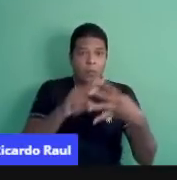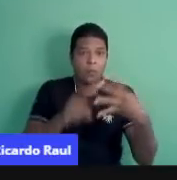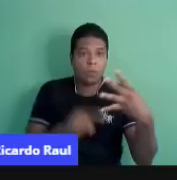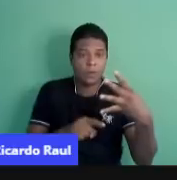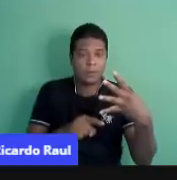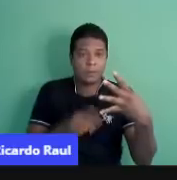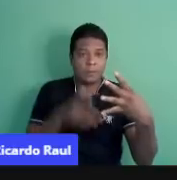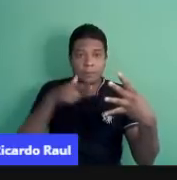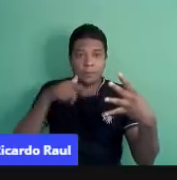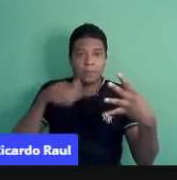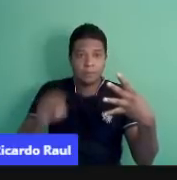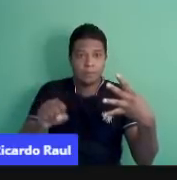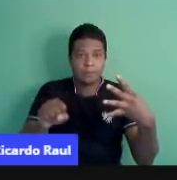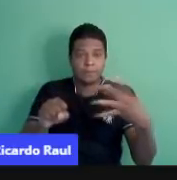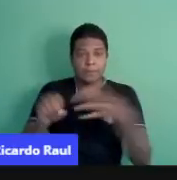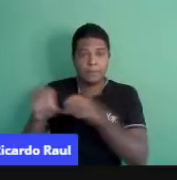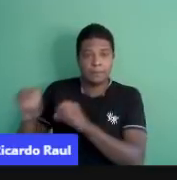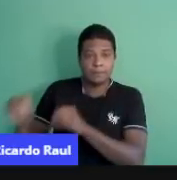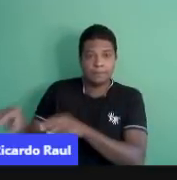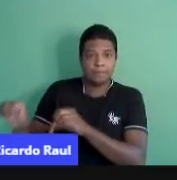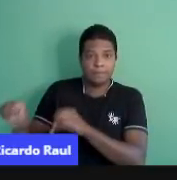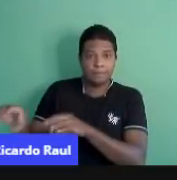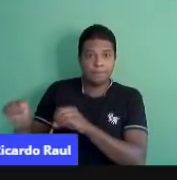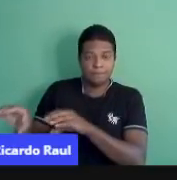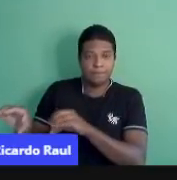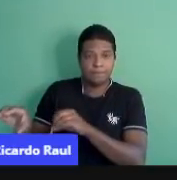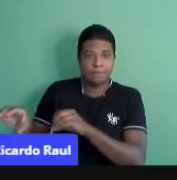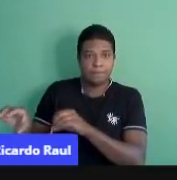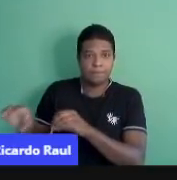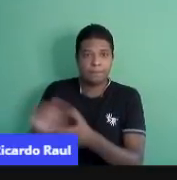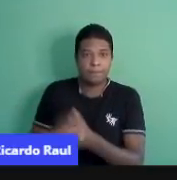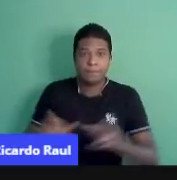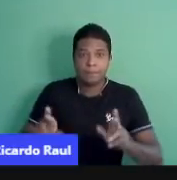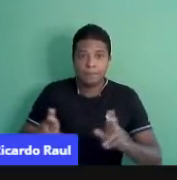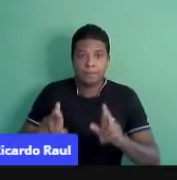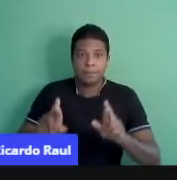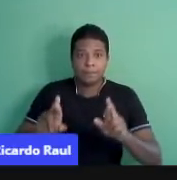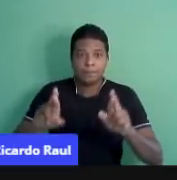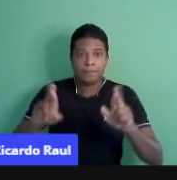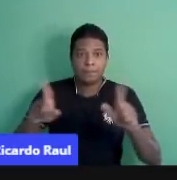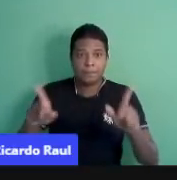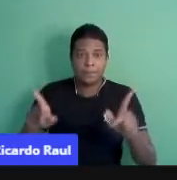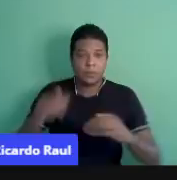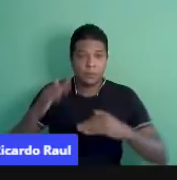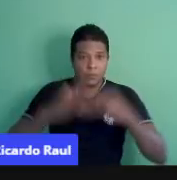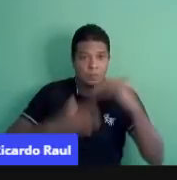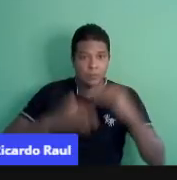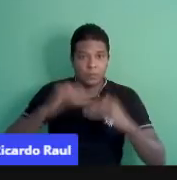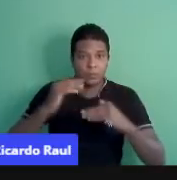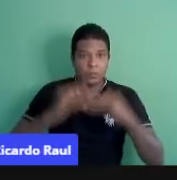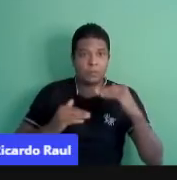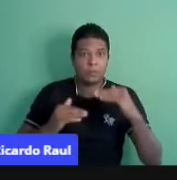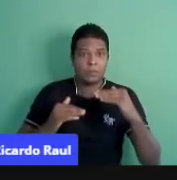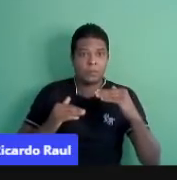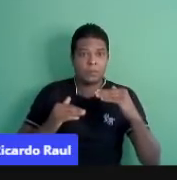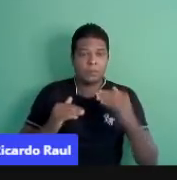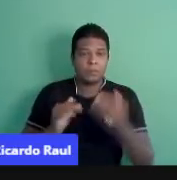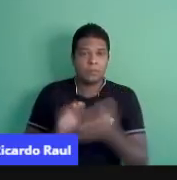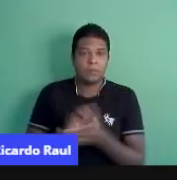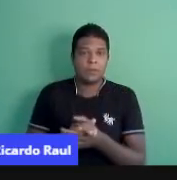Na educação infantil, essa diferenciação entre os profissionais, ela não vai ser muito